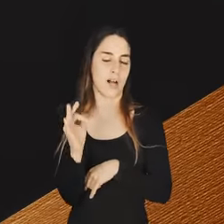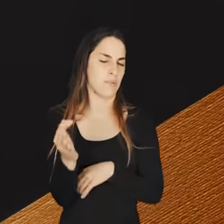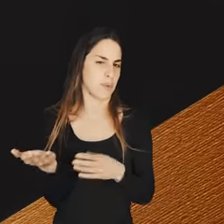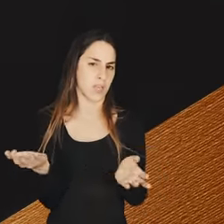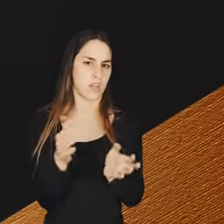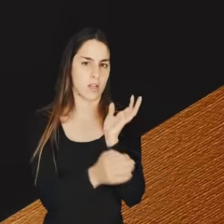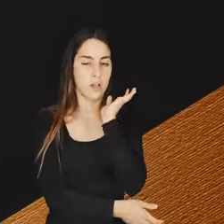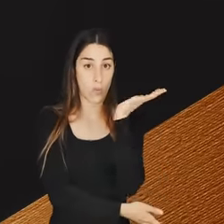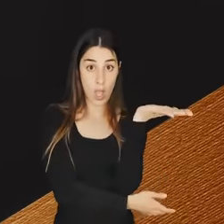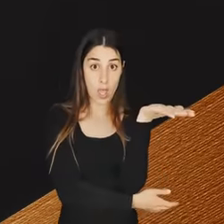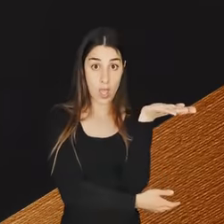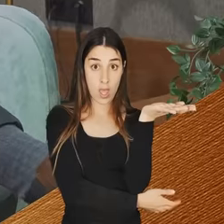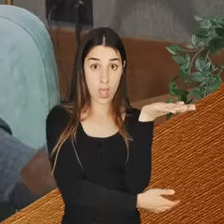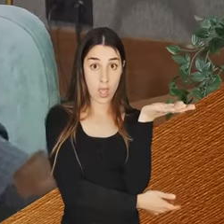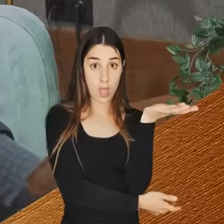Não é?